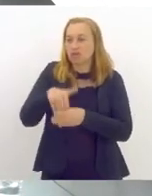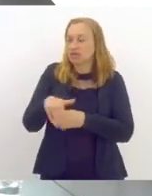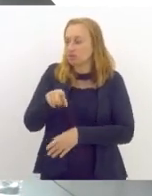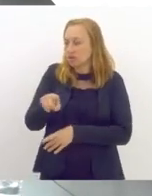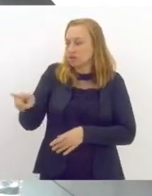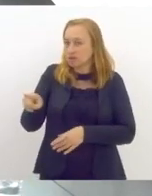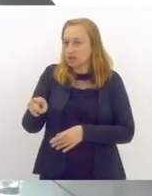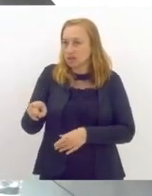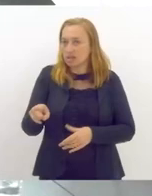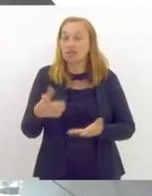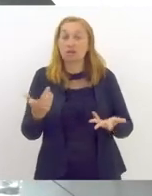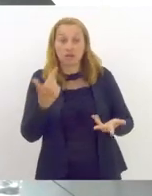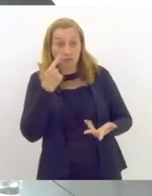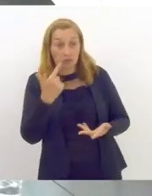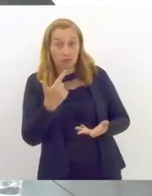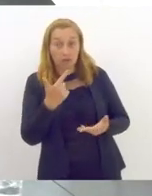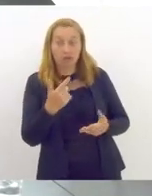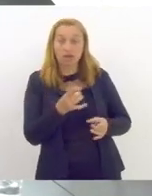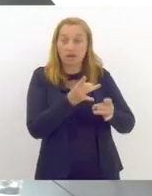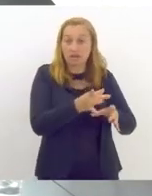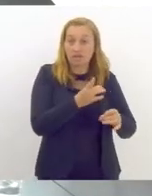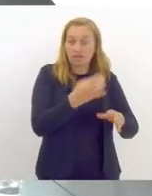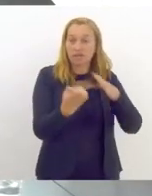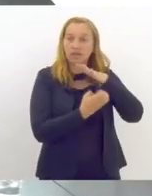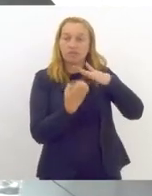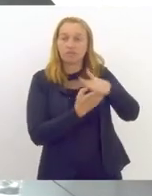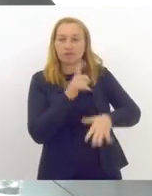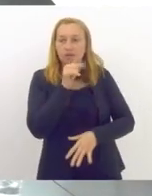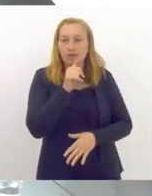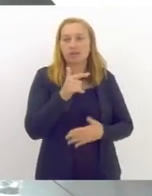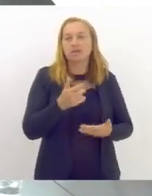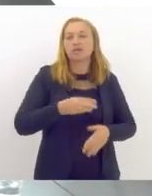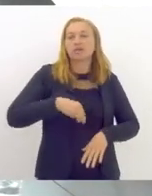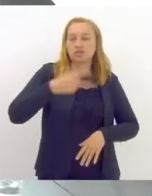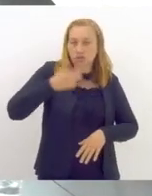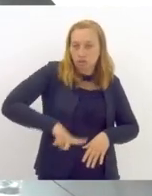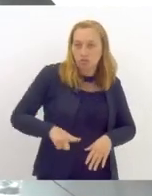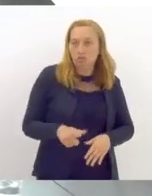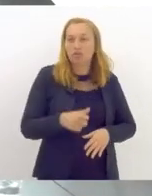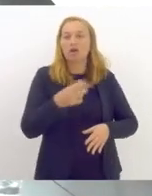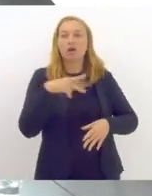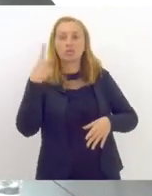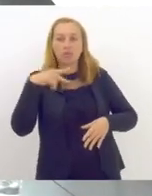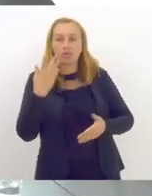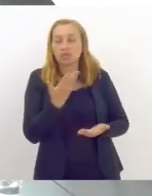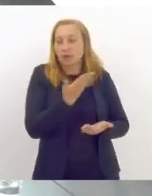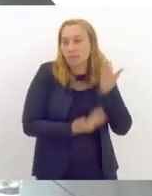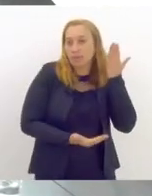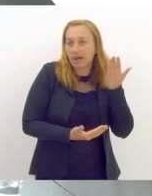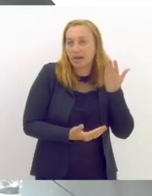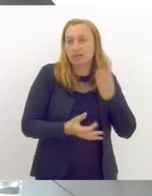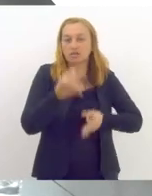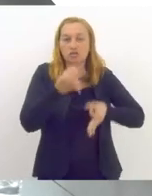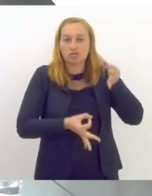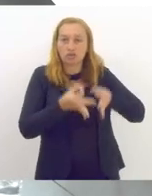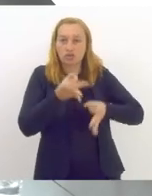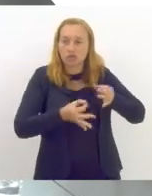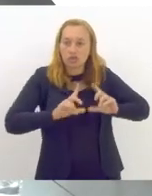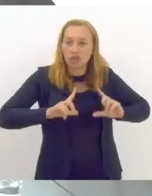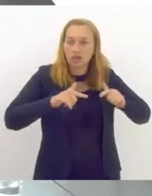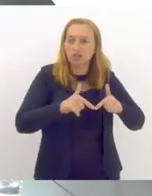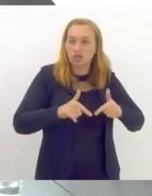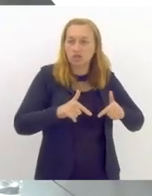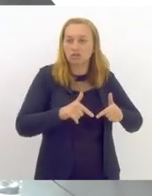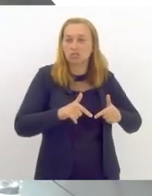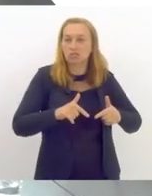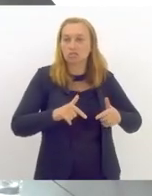uma vez a política perde e o judiciário cada vez mais tomando a posição com todo carinho com todo respeito